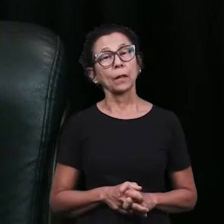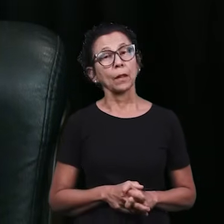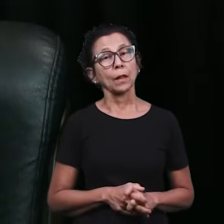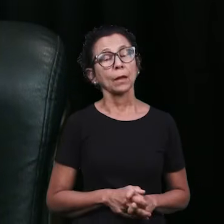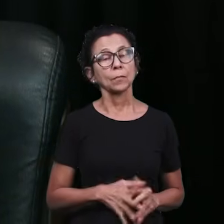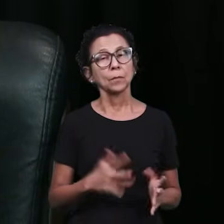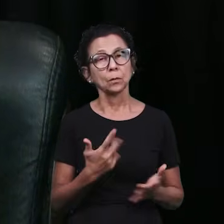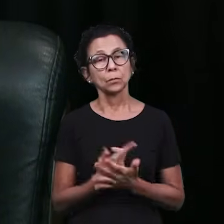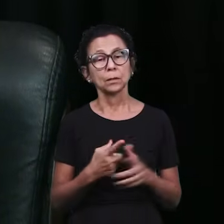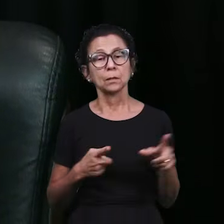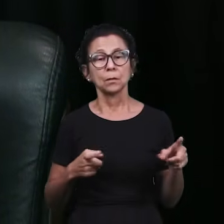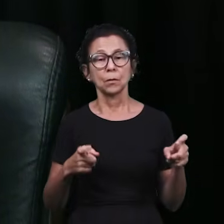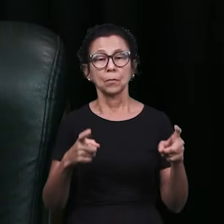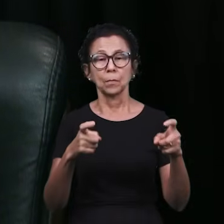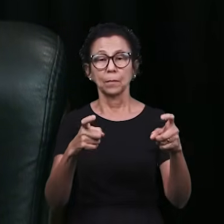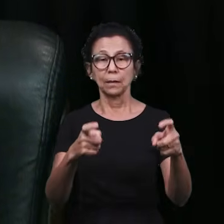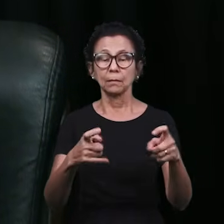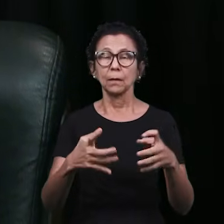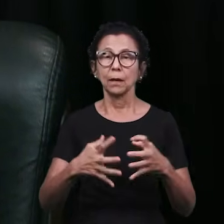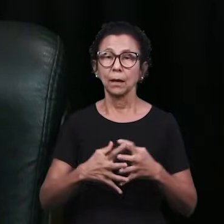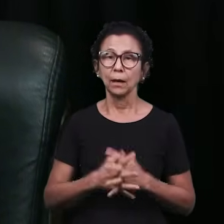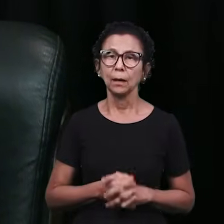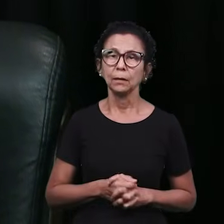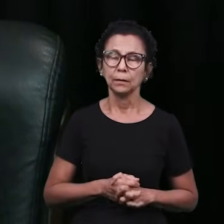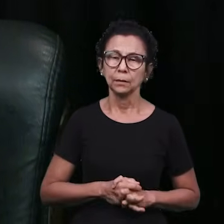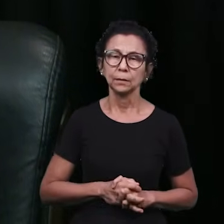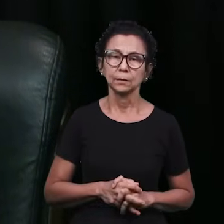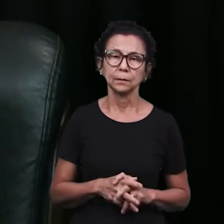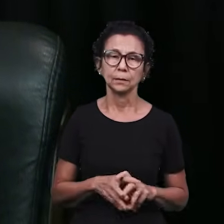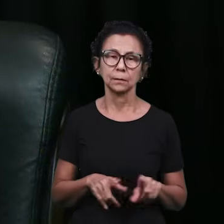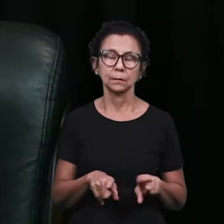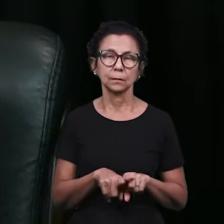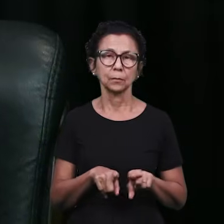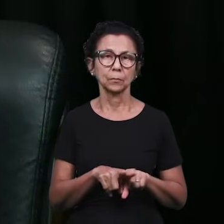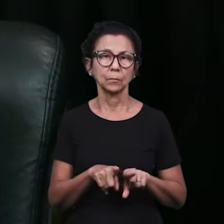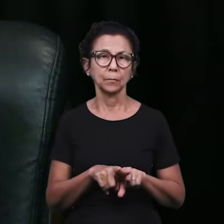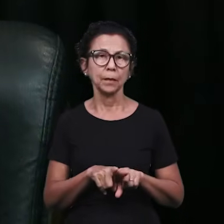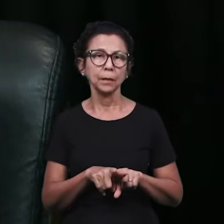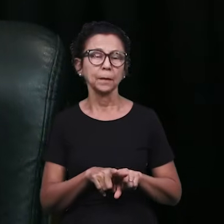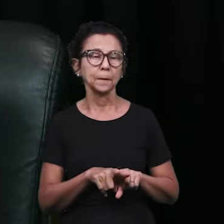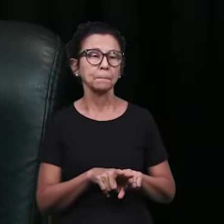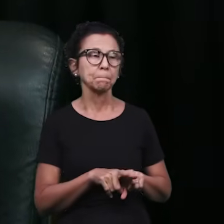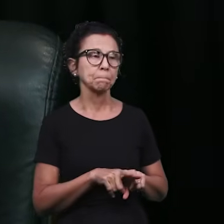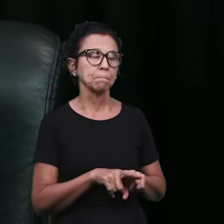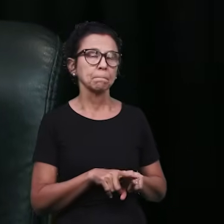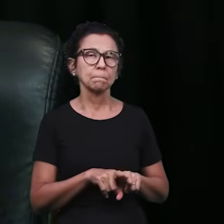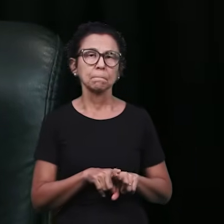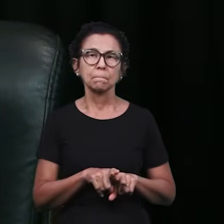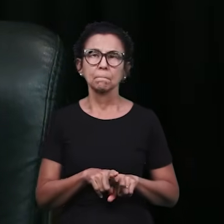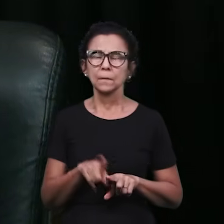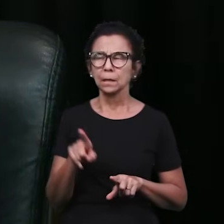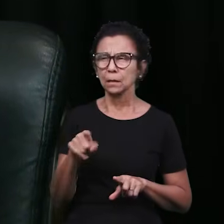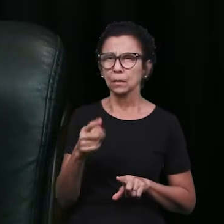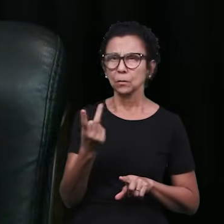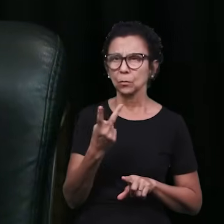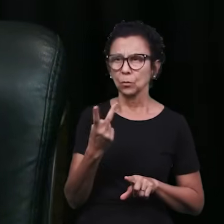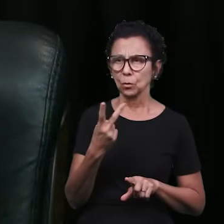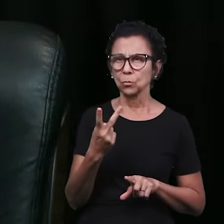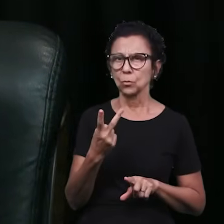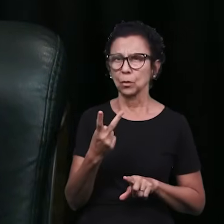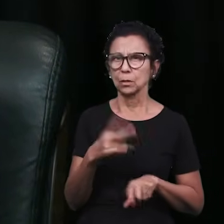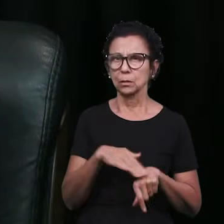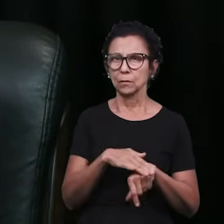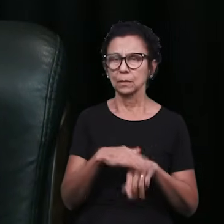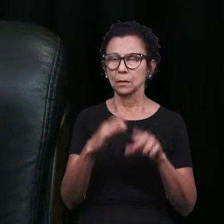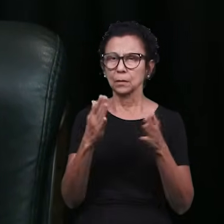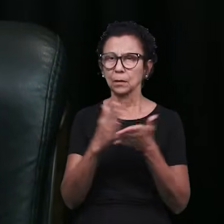né. Aí eu queria que o senhor desenvolvesse o assunto, porque nós estávamos consultando, conversando aqui anteriormente sobre alguns